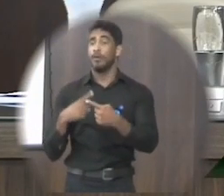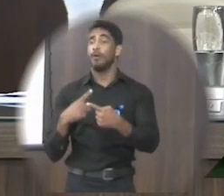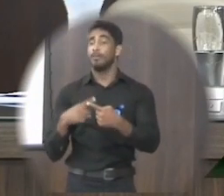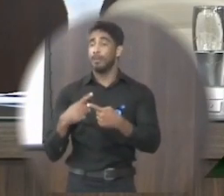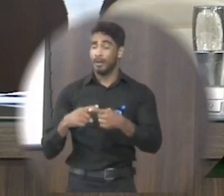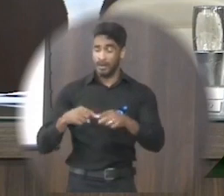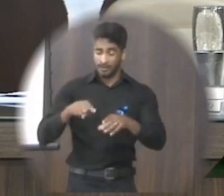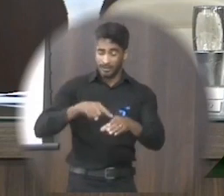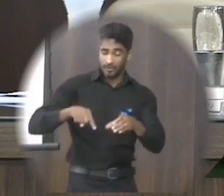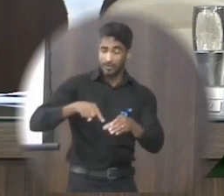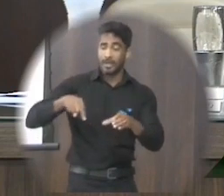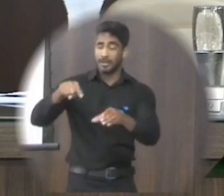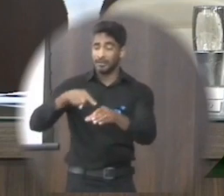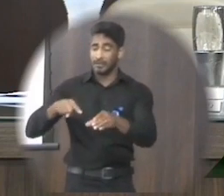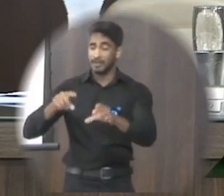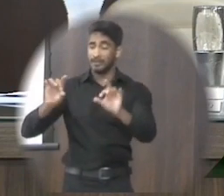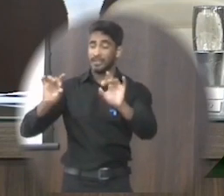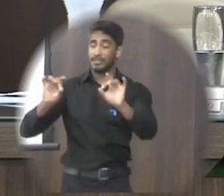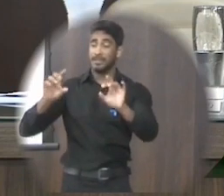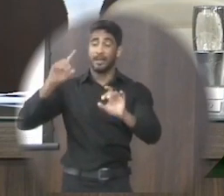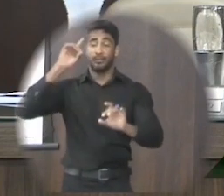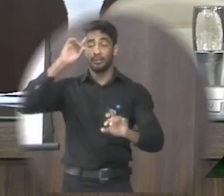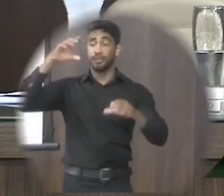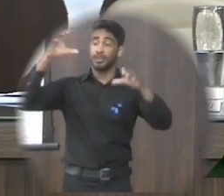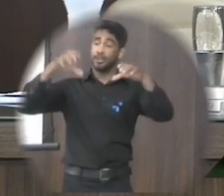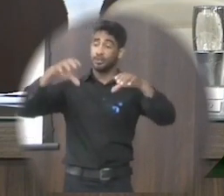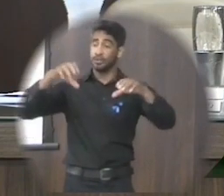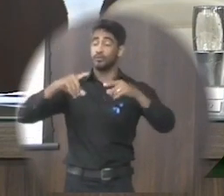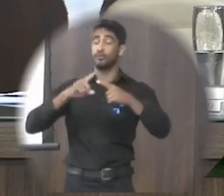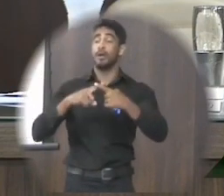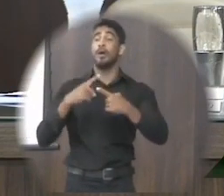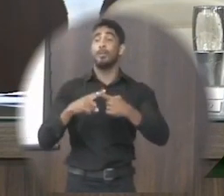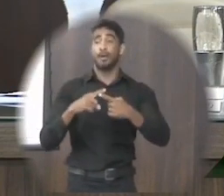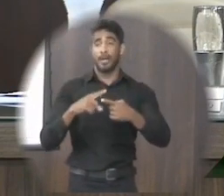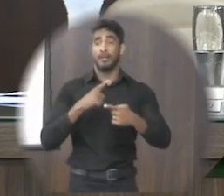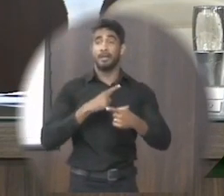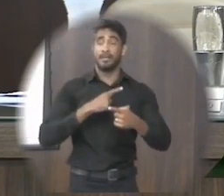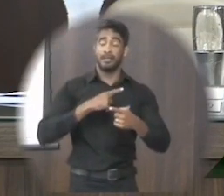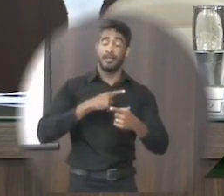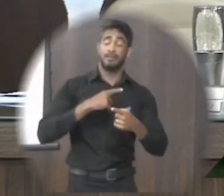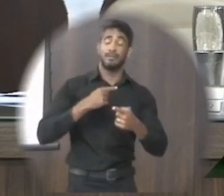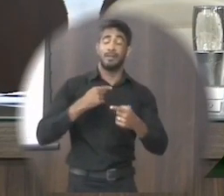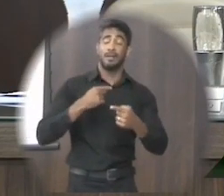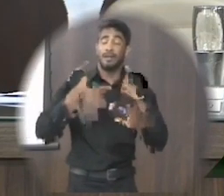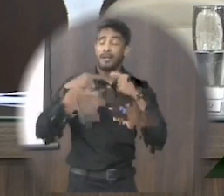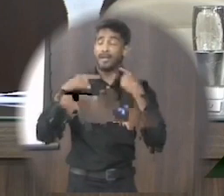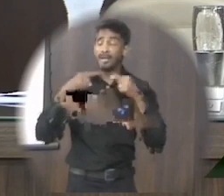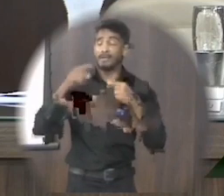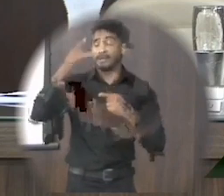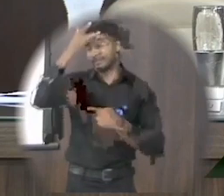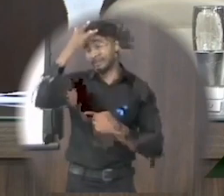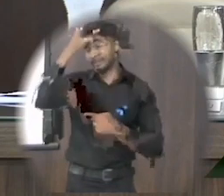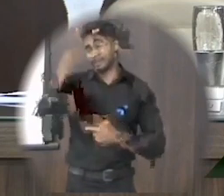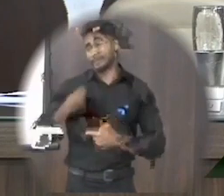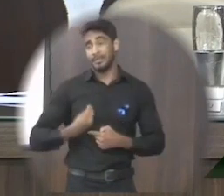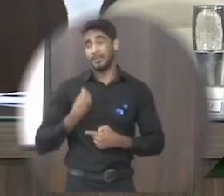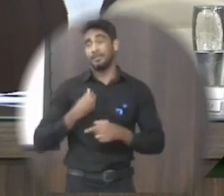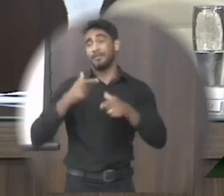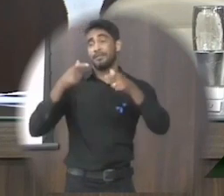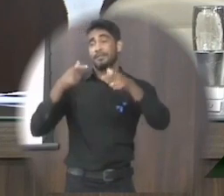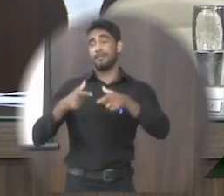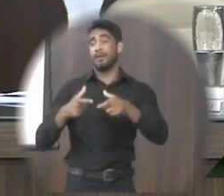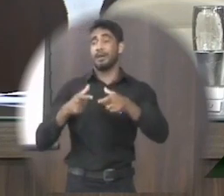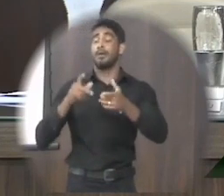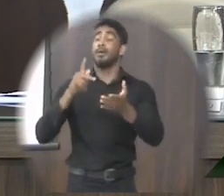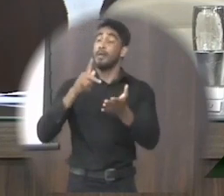buracos existentes, em especial nos dias chuvosos, no qual está causando inúmeras reclamações por parte dos moradores. Na certeza